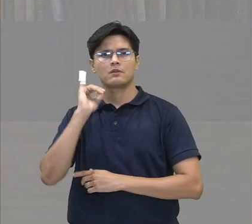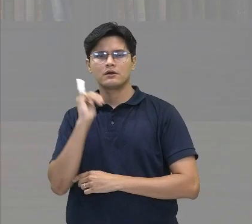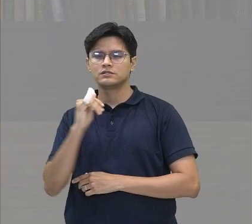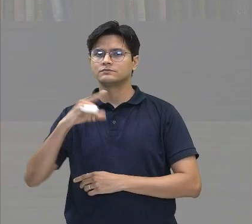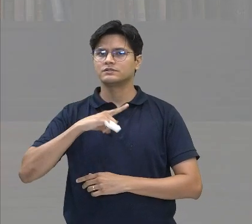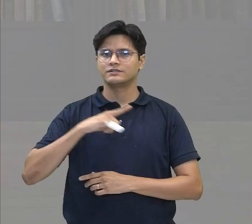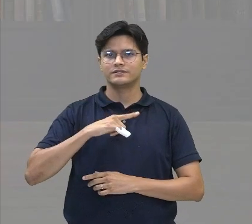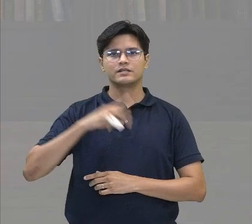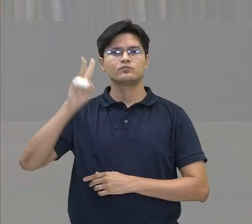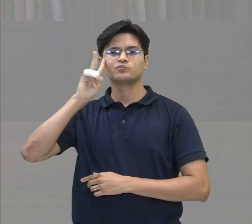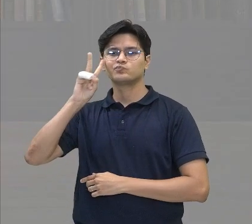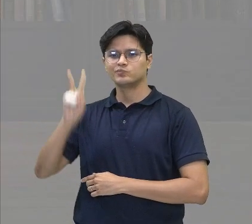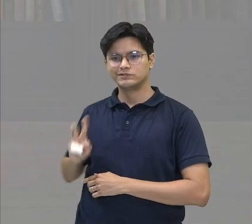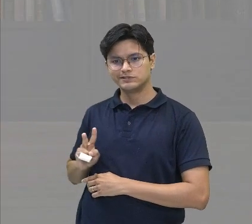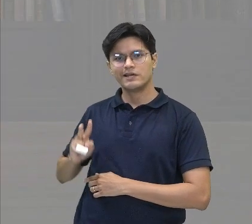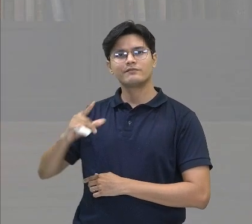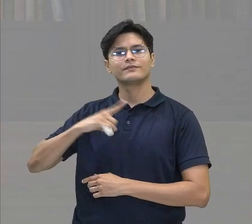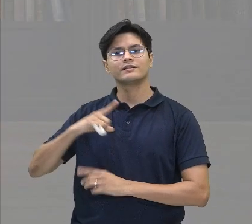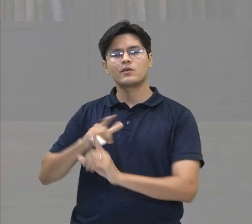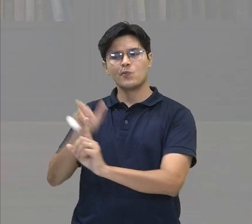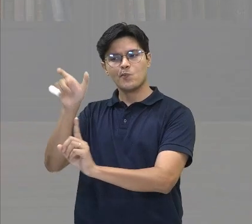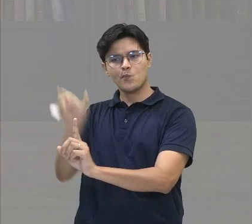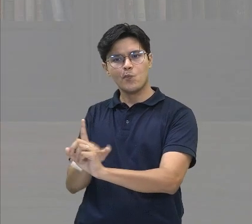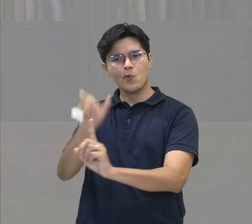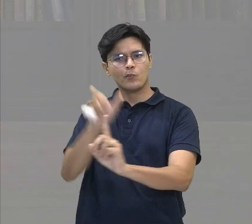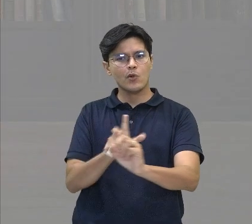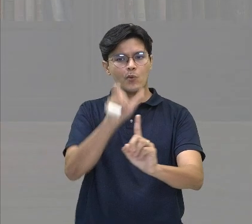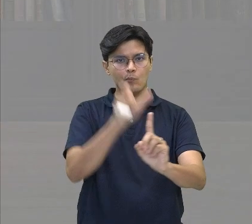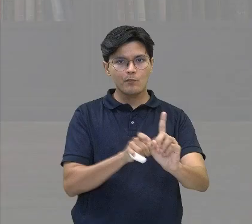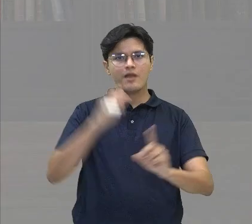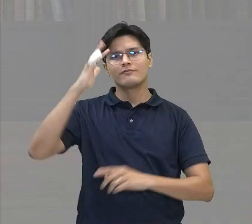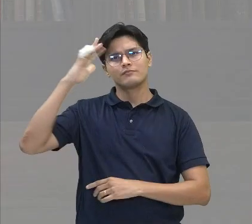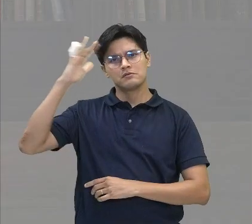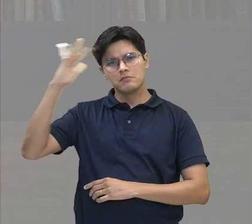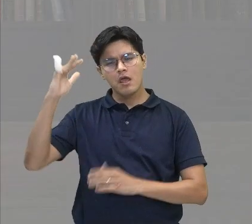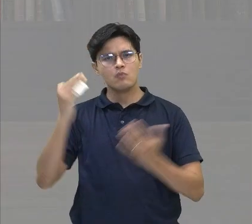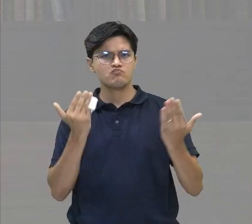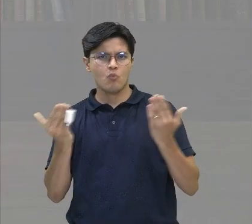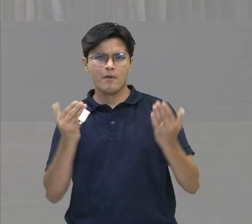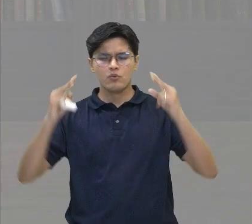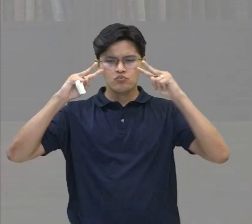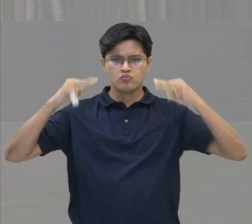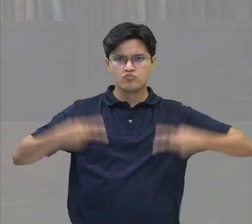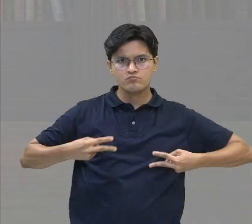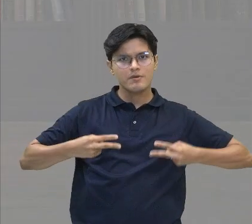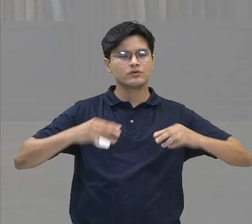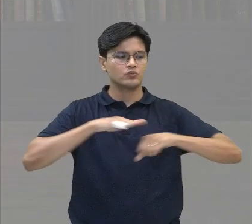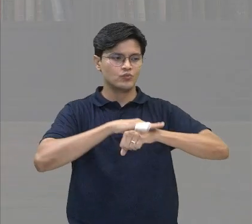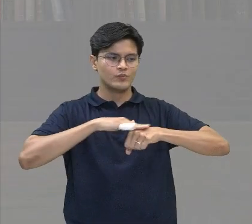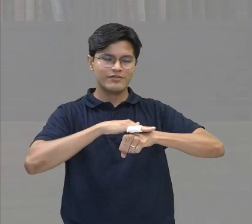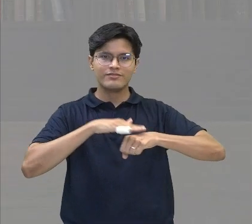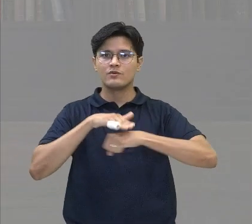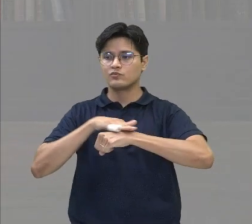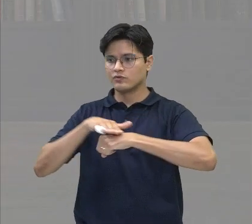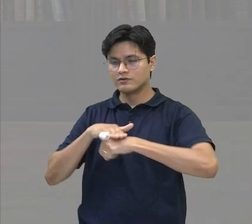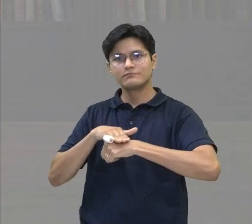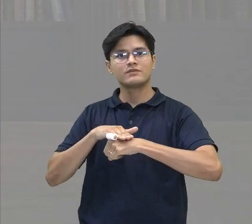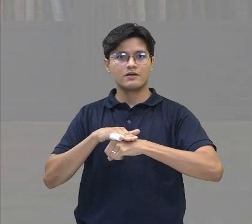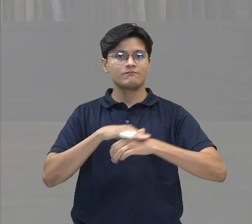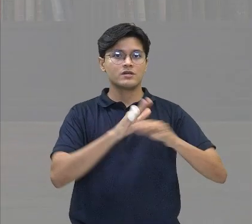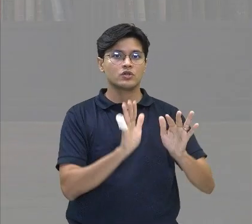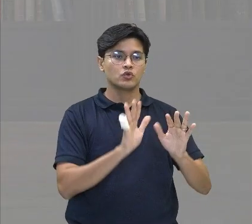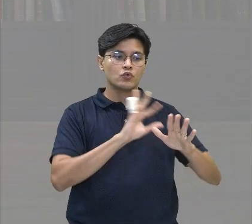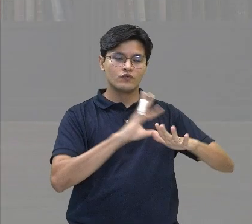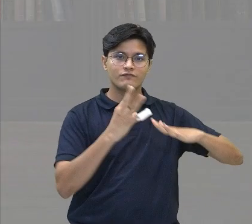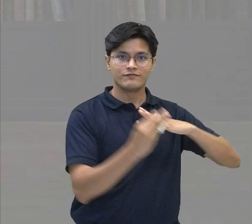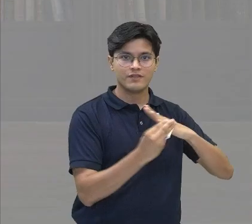história com seres inanimados, como se fossem humanos, conversando, e no final nós temos uma moral. Então acompanhem comigo o vídeo que